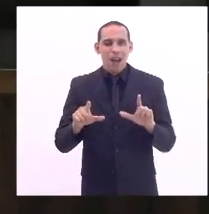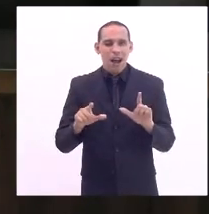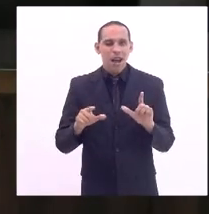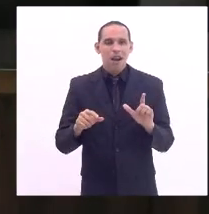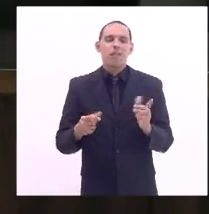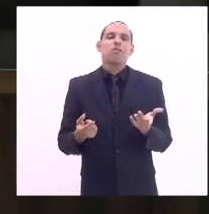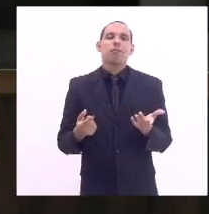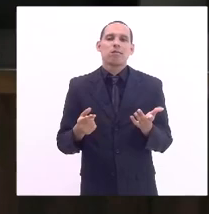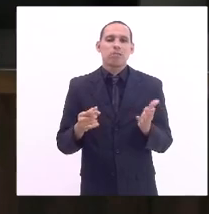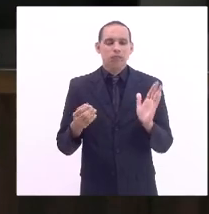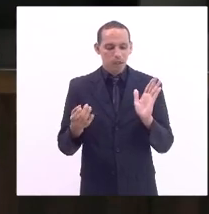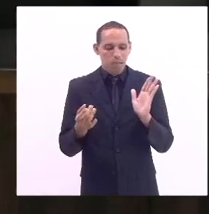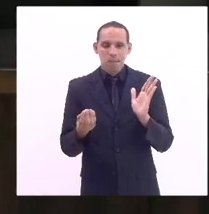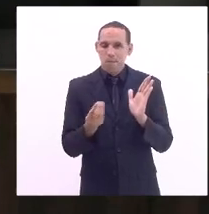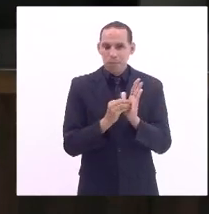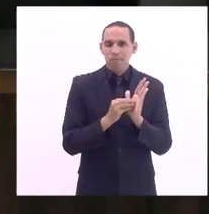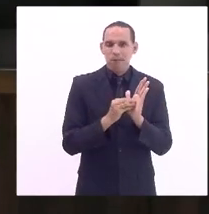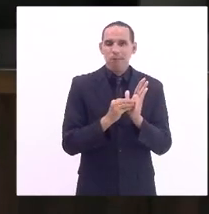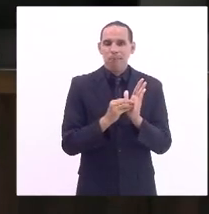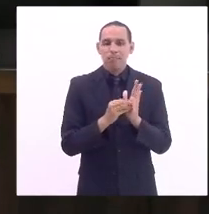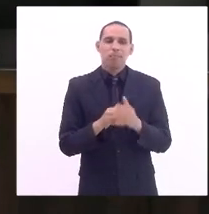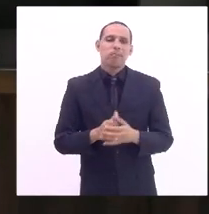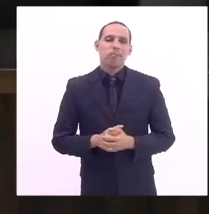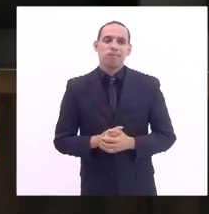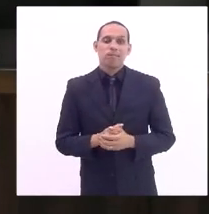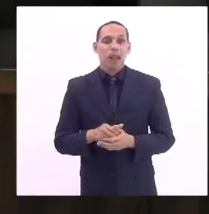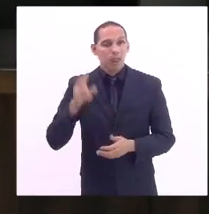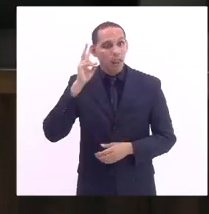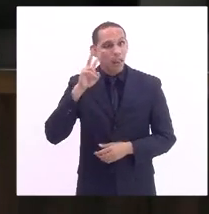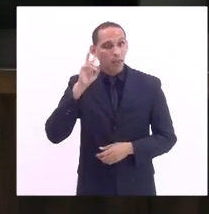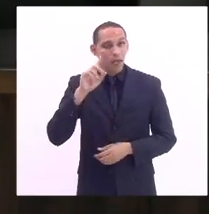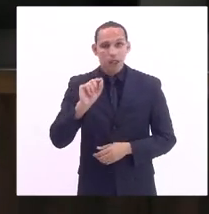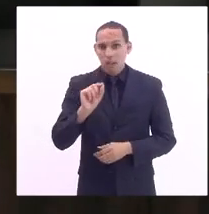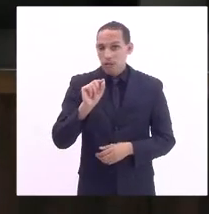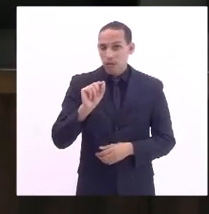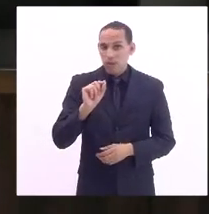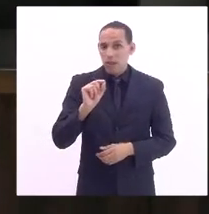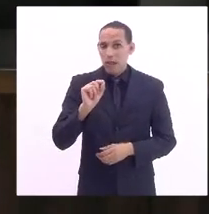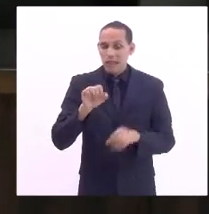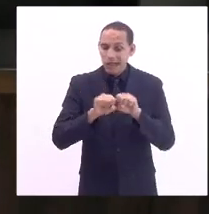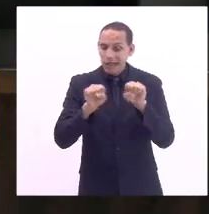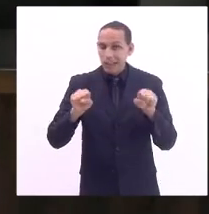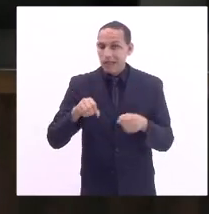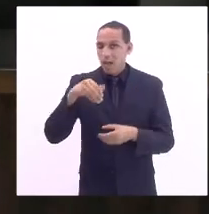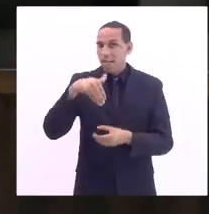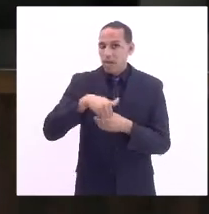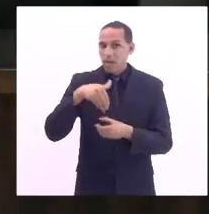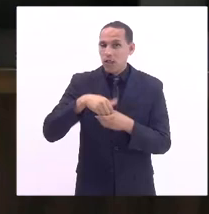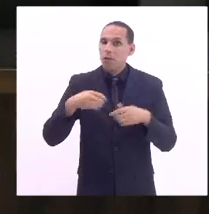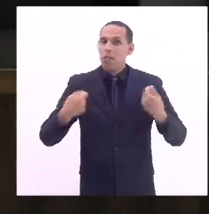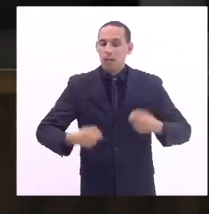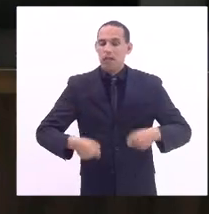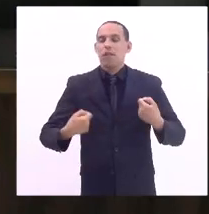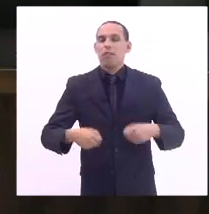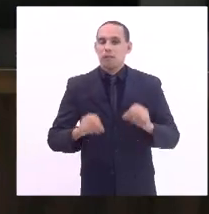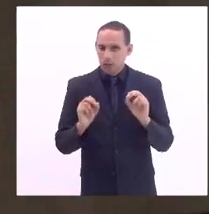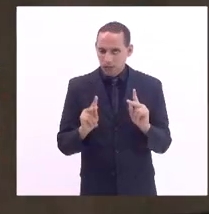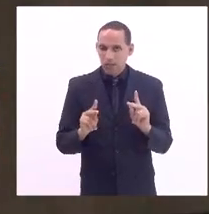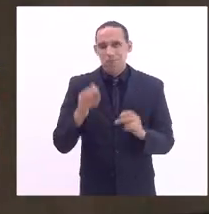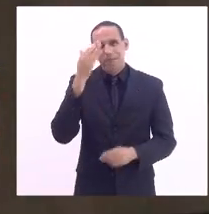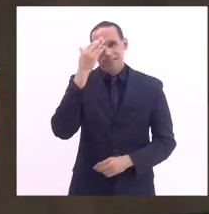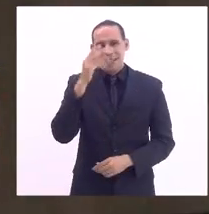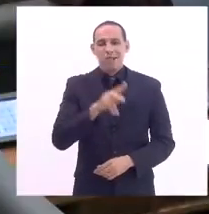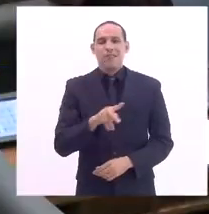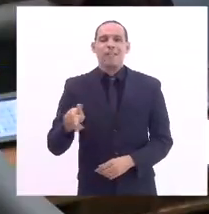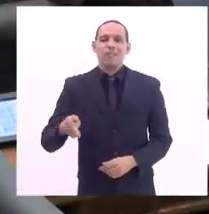presença, canta o voto no painel. Lembrando, tem que votar no sistema. Ok. Ok? Obrigado,